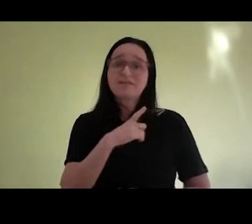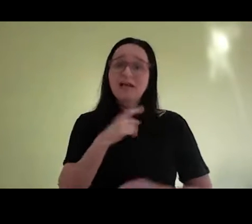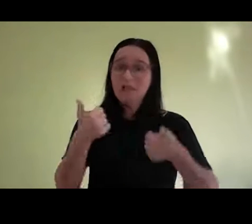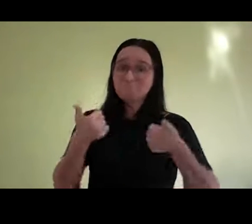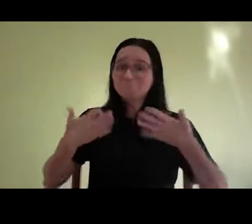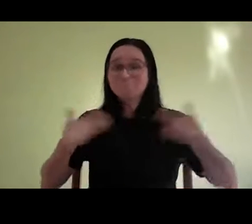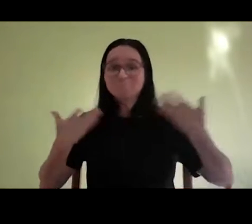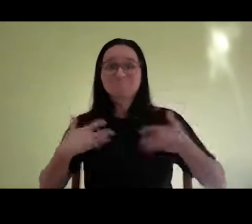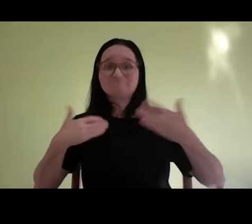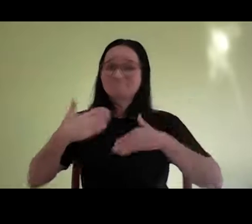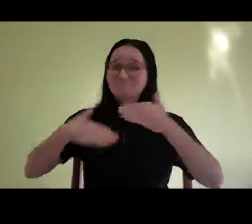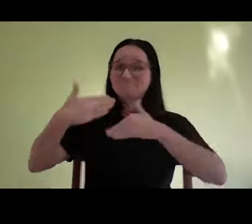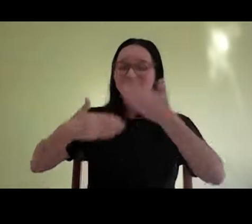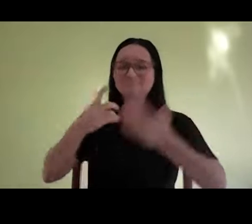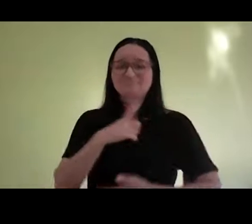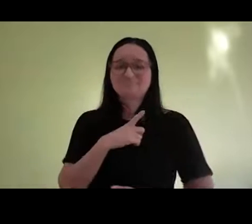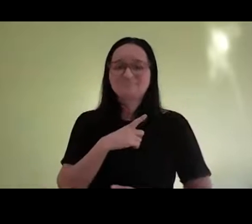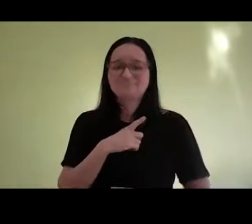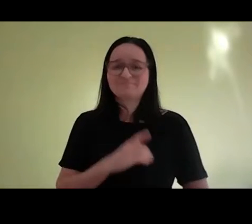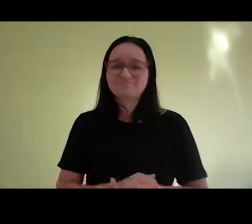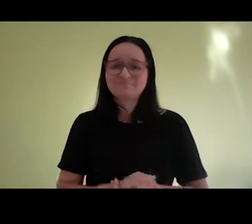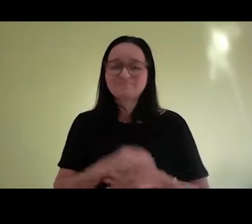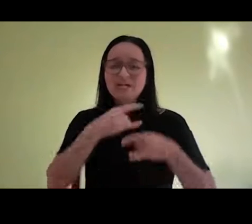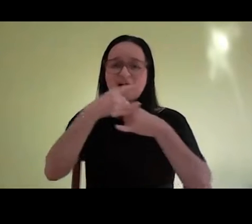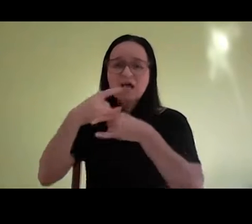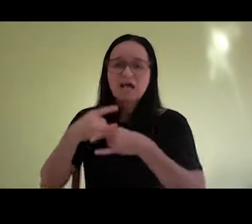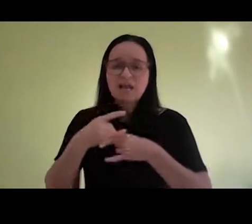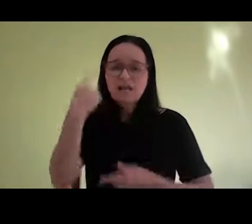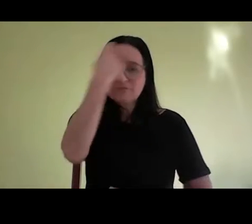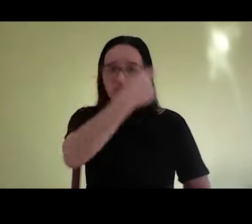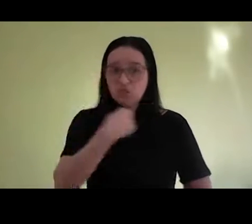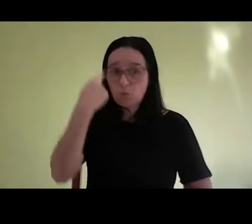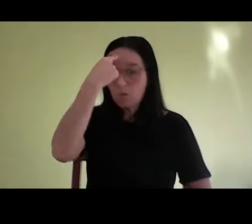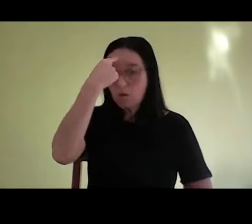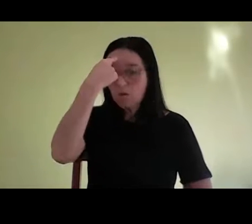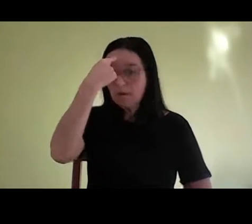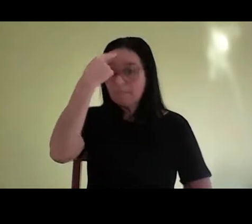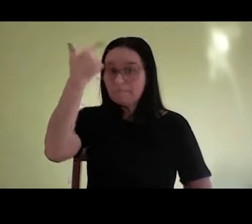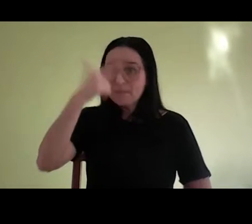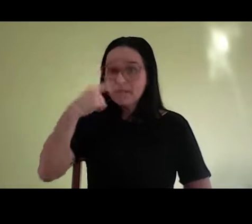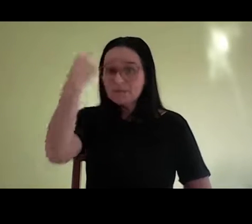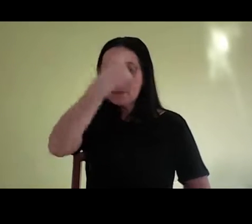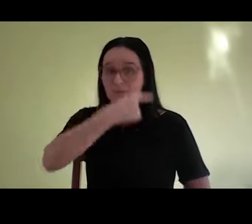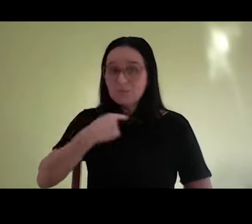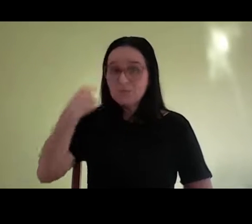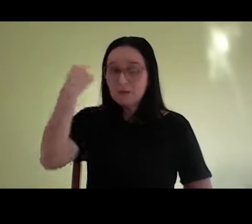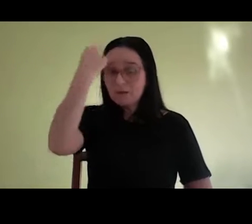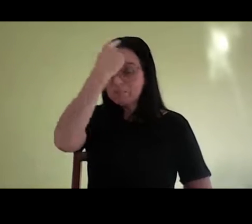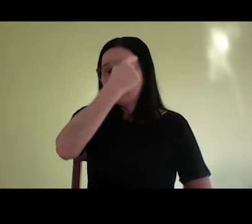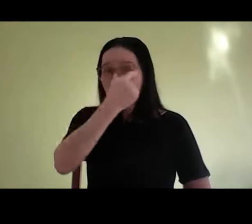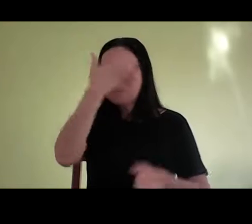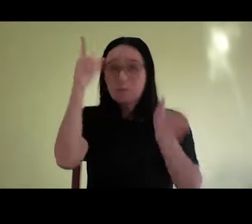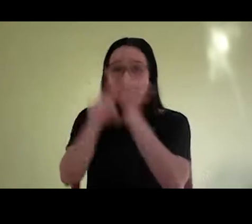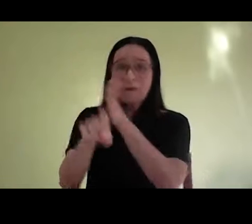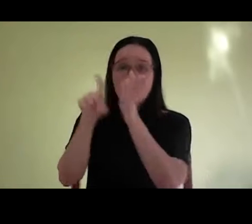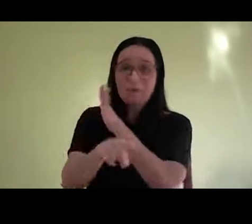animando. Bom, a live tinha que durar uma hora, eu falei durante uma hora e vinte, entendeu? Porque eu me animei, todo mundo começou a fazer perguntas.